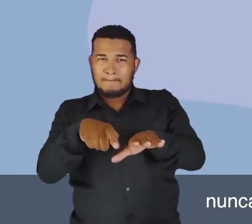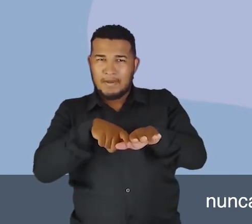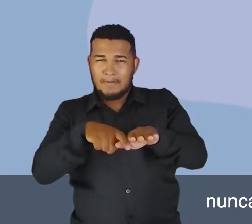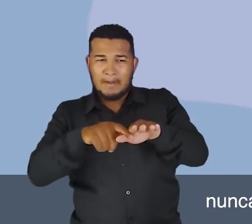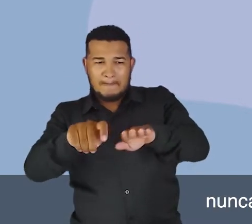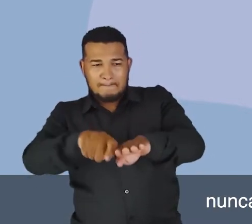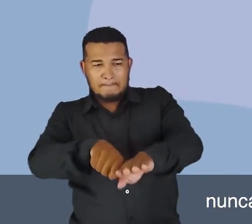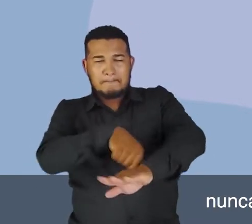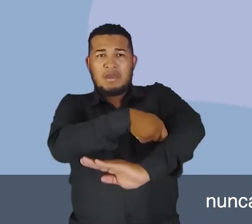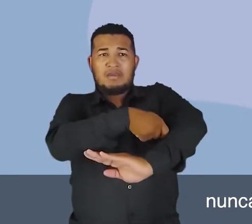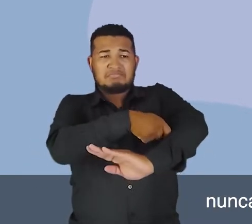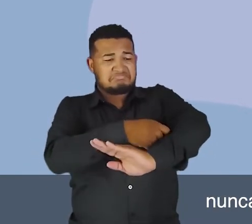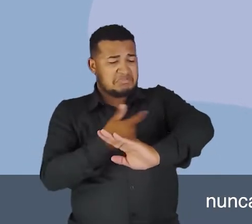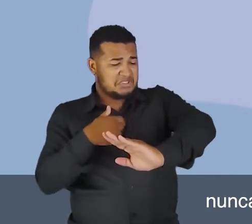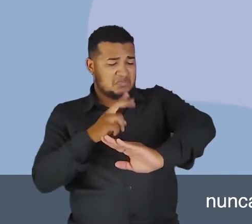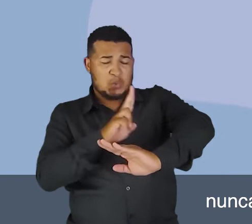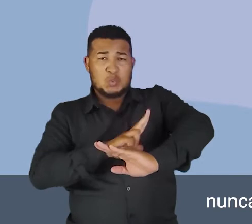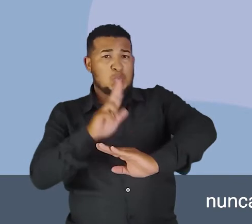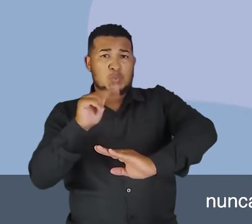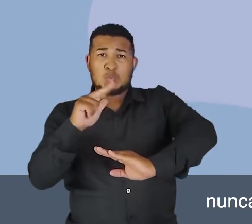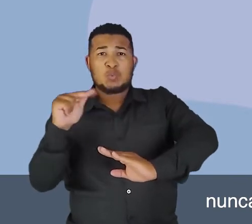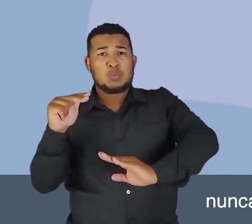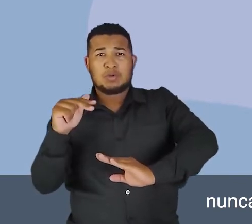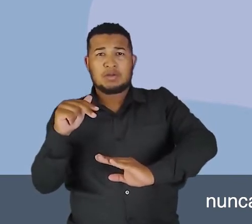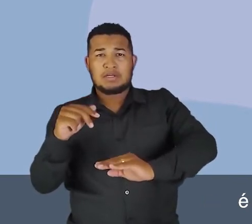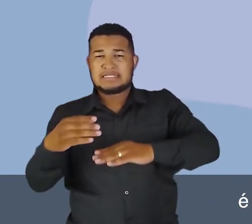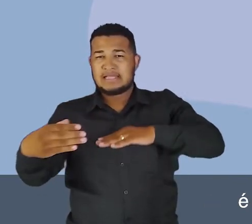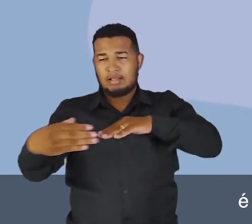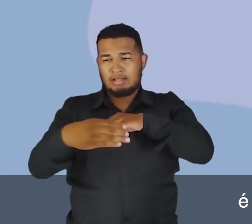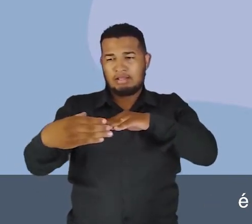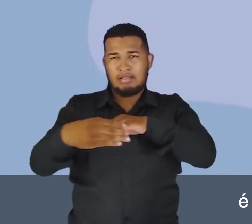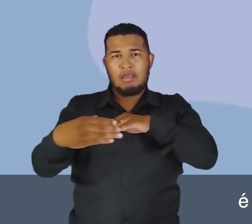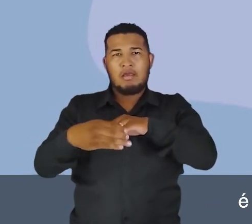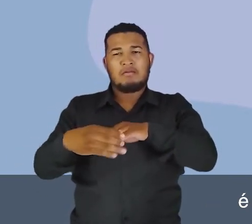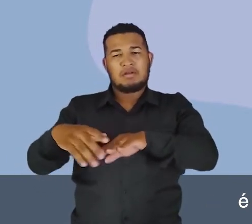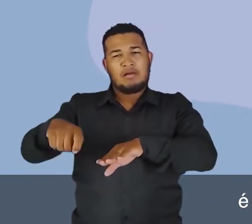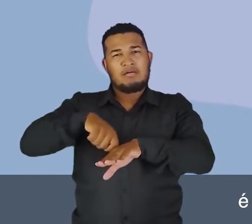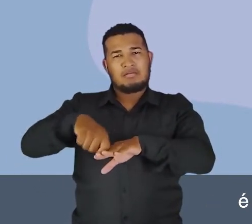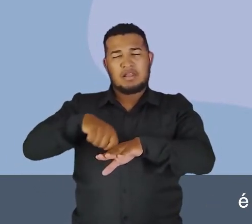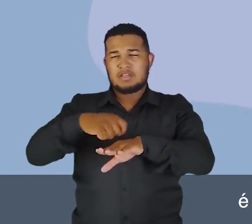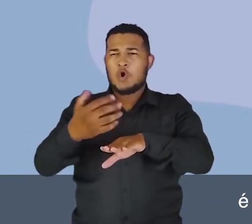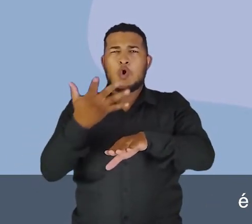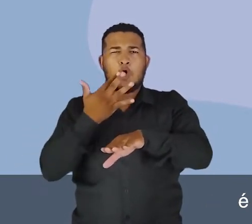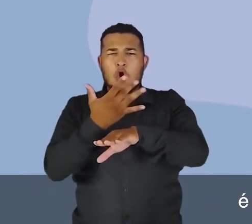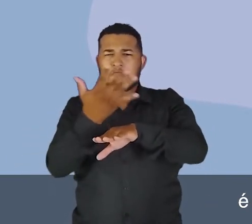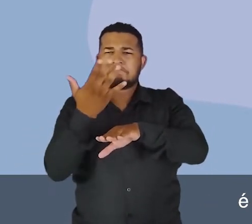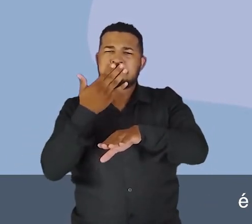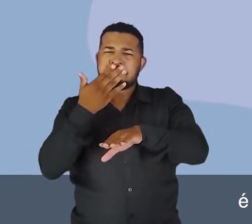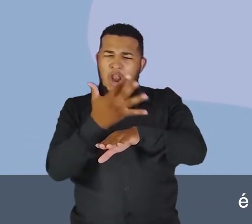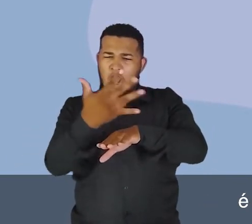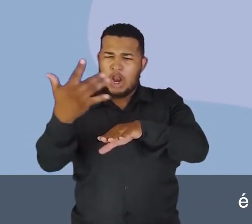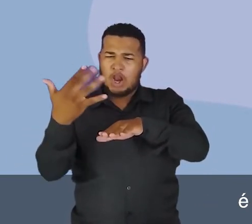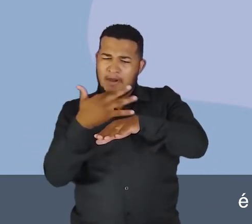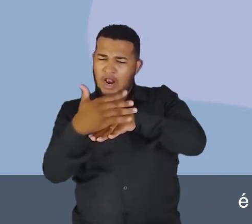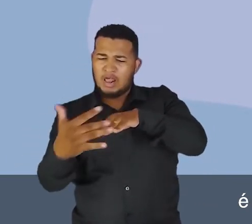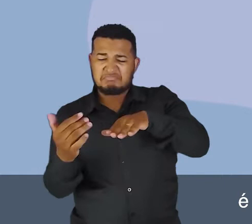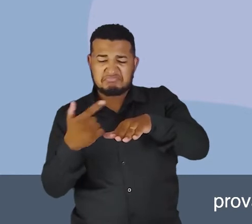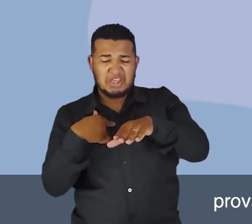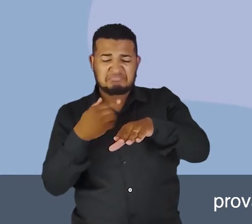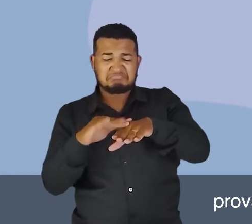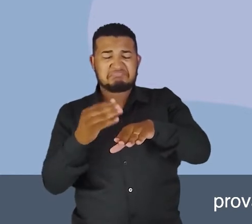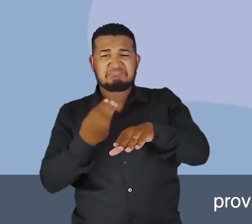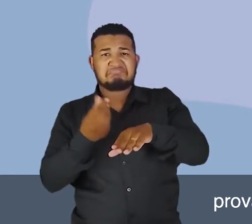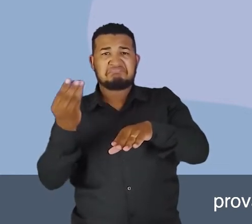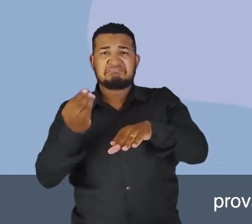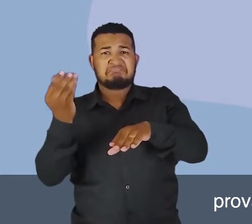são comunicados a meus pés. Meu tênis é proclama colorido, de alguma coisa não provada por este